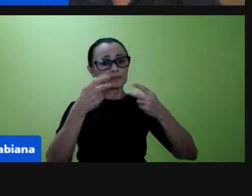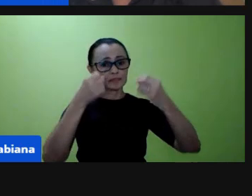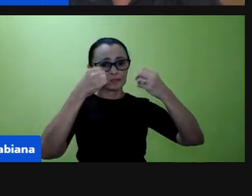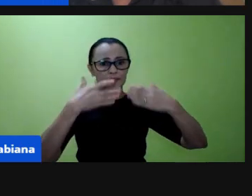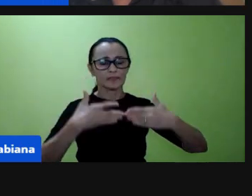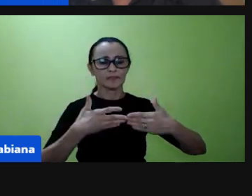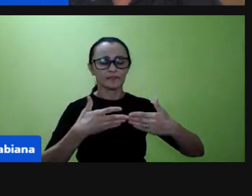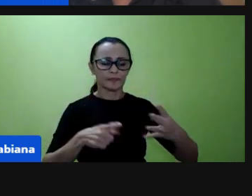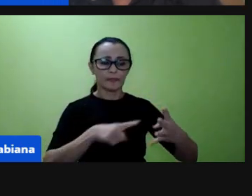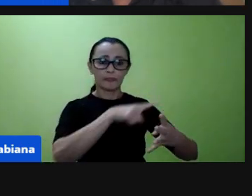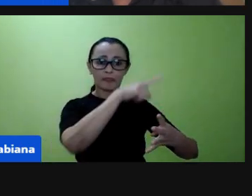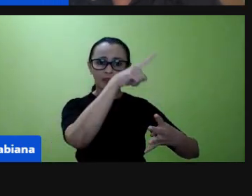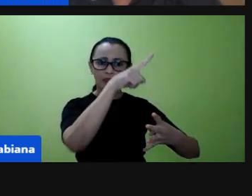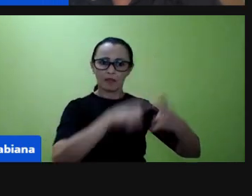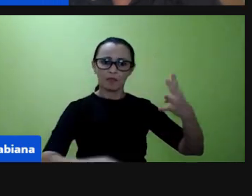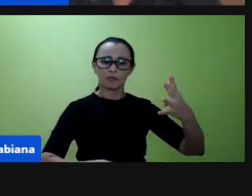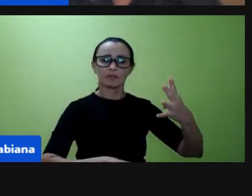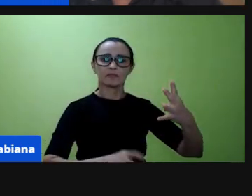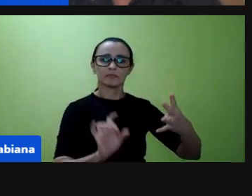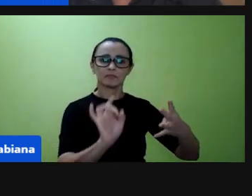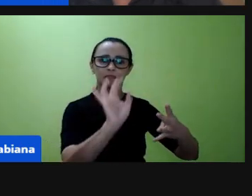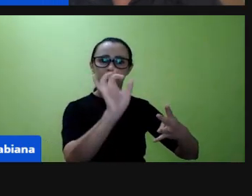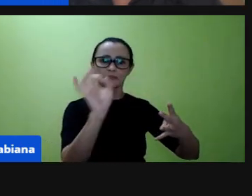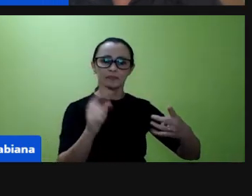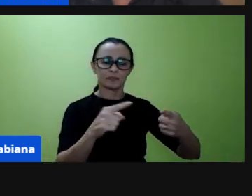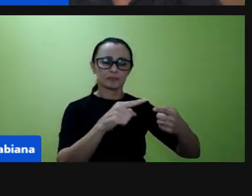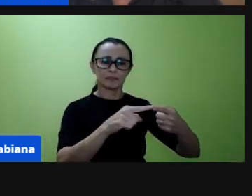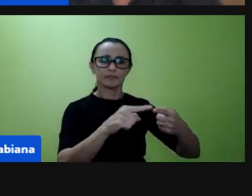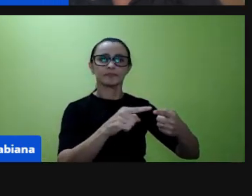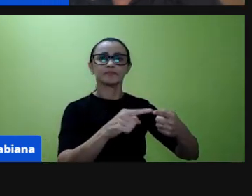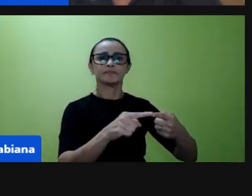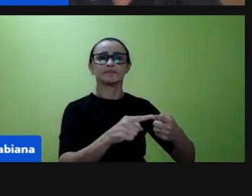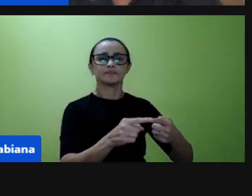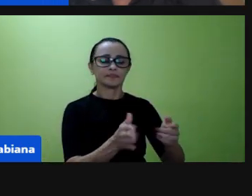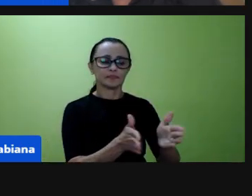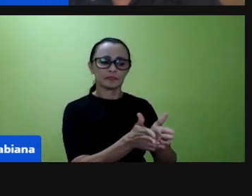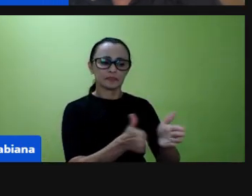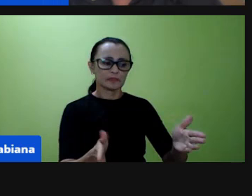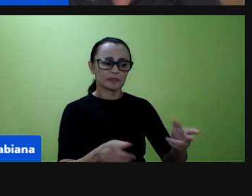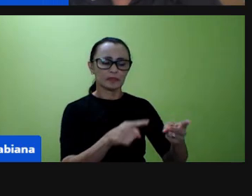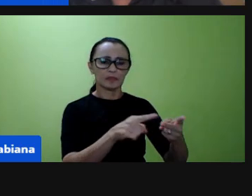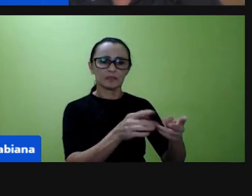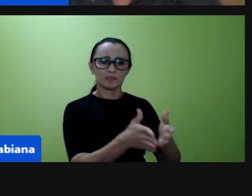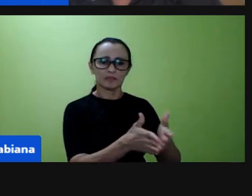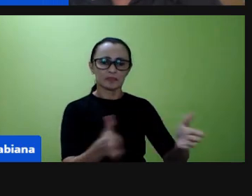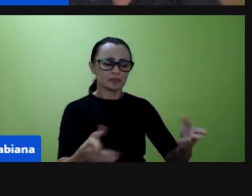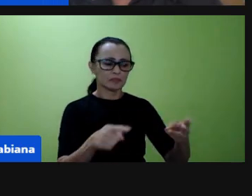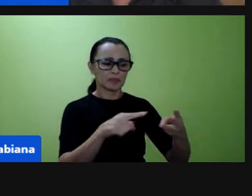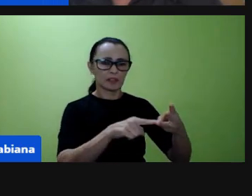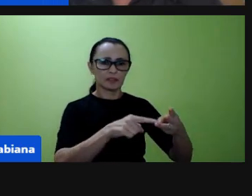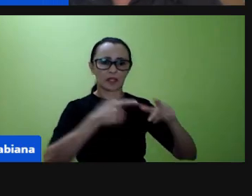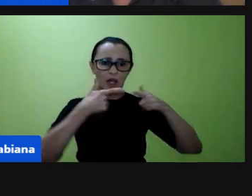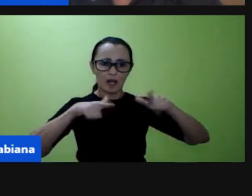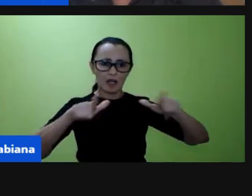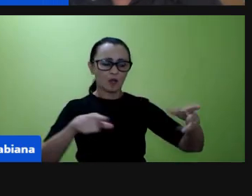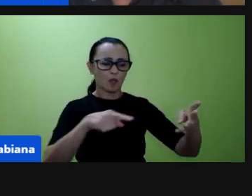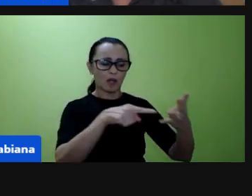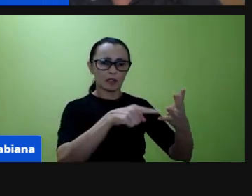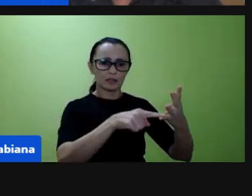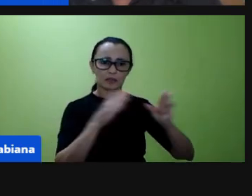4 delas: tempo, espaço, linguagem e foco no